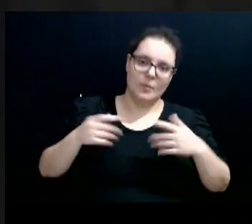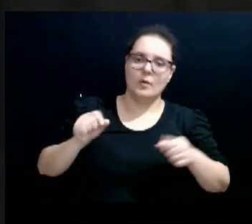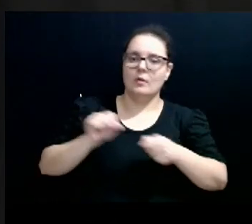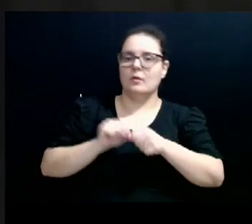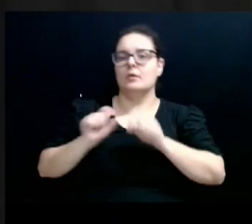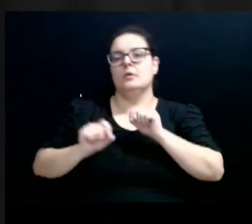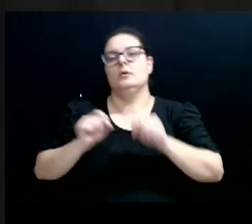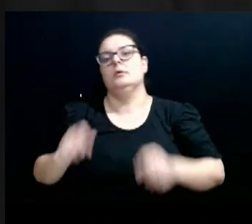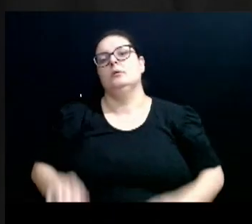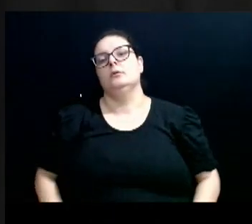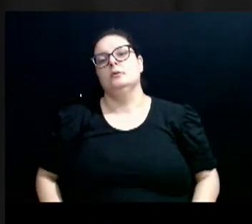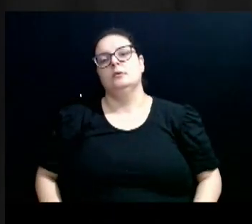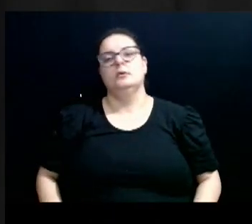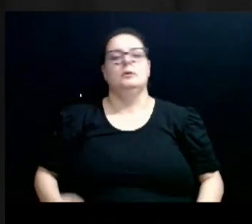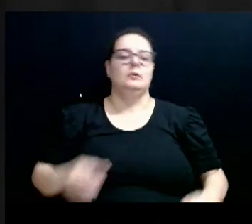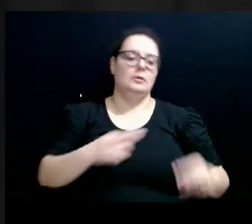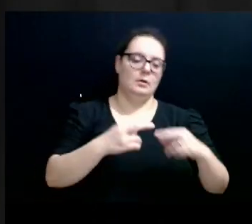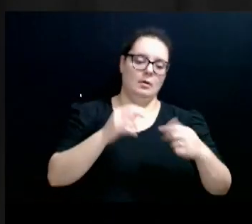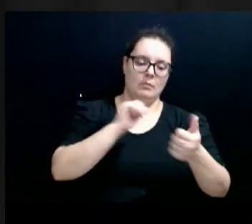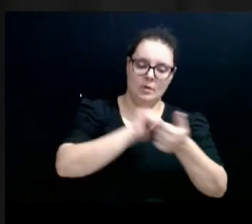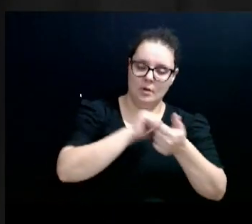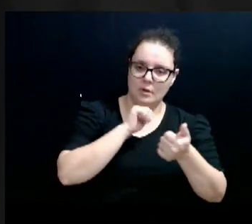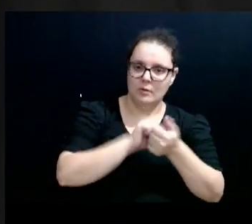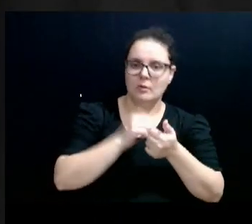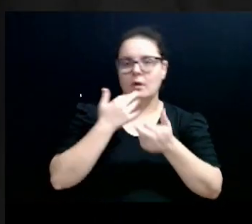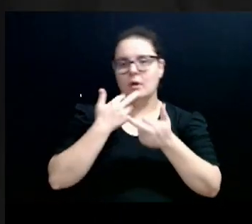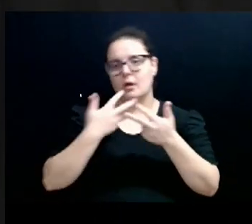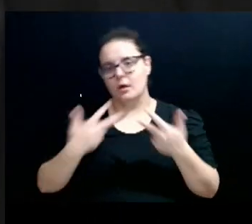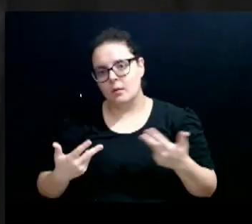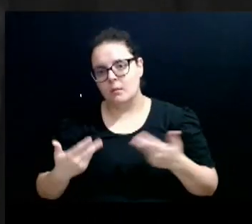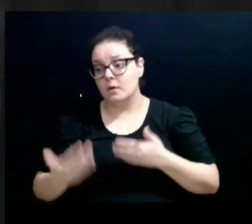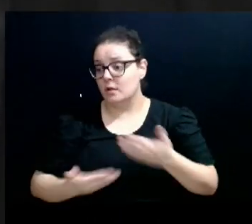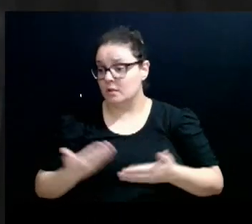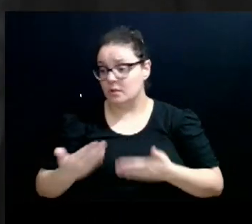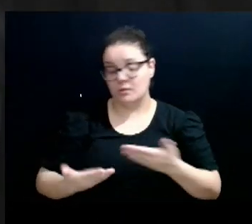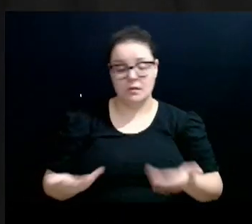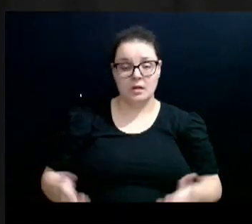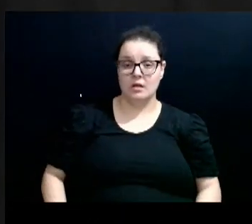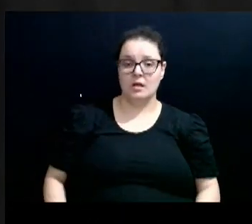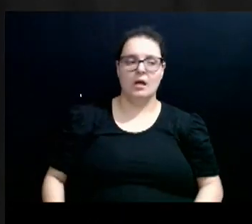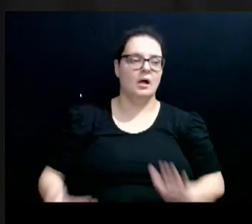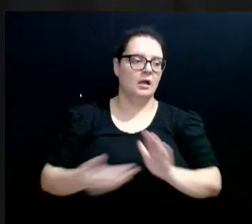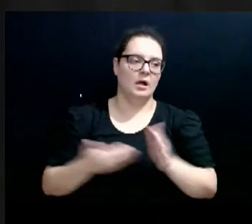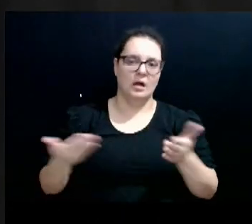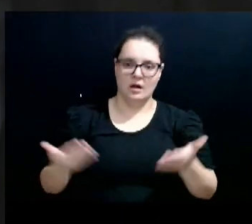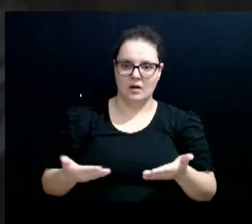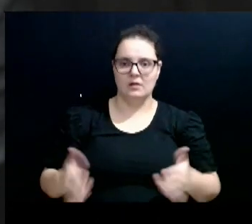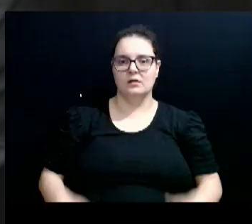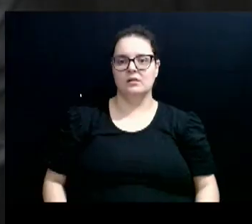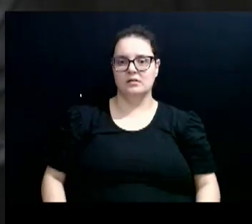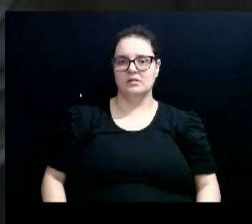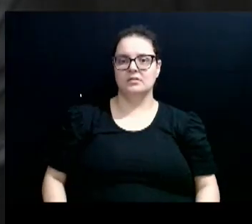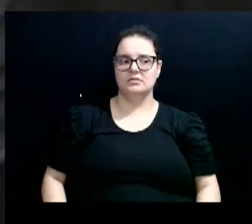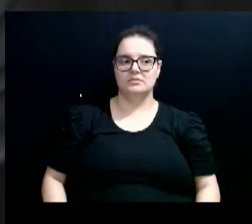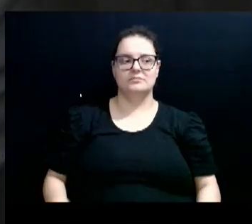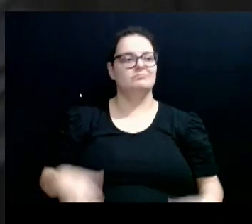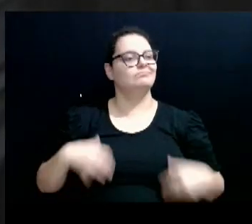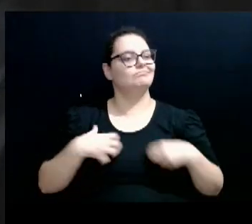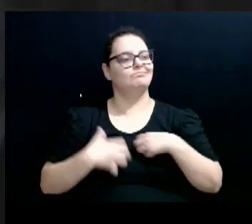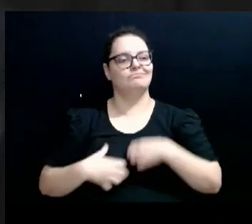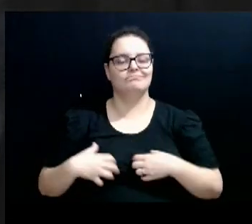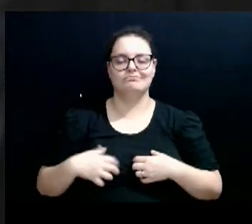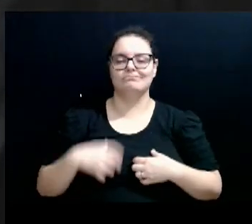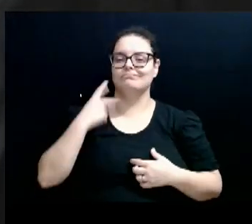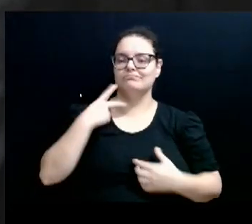fiscalização da qualidade do alimento que está sendo servido. Então, até hoje, eu me sou inconformado dessa política que